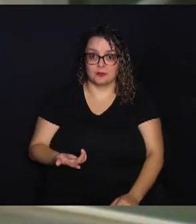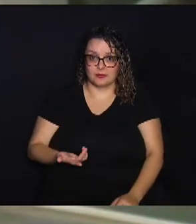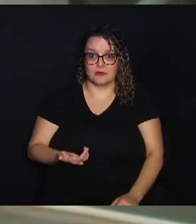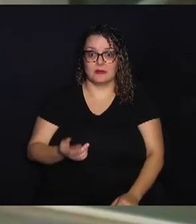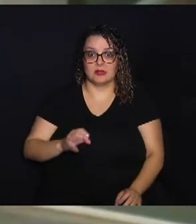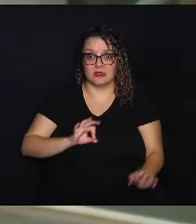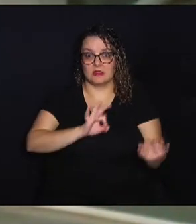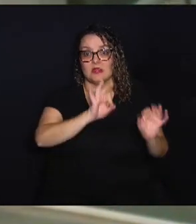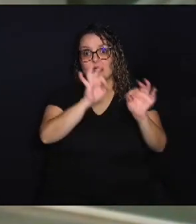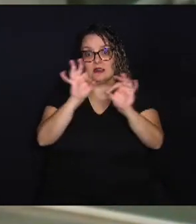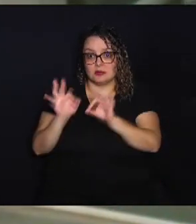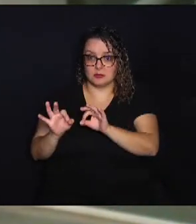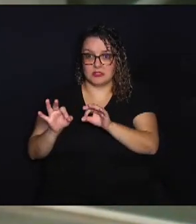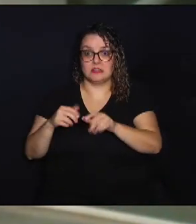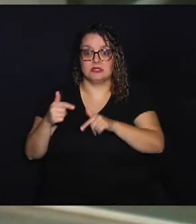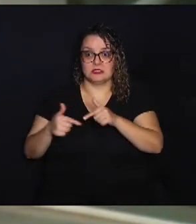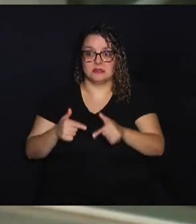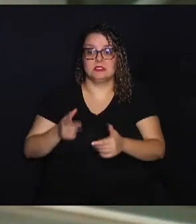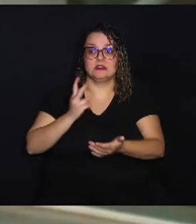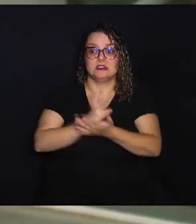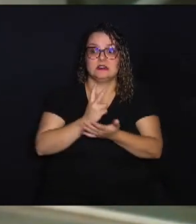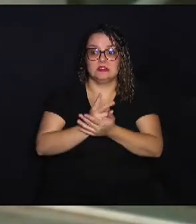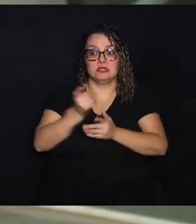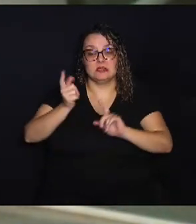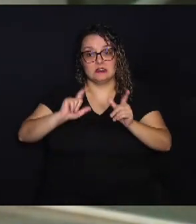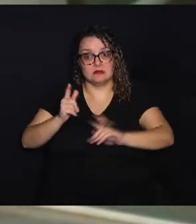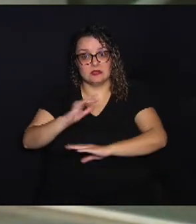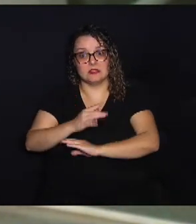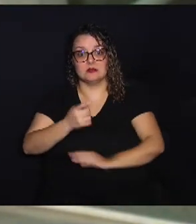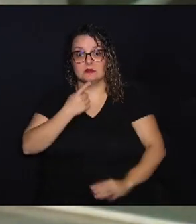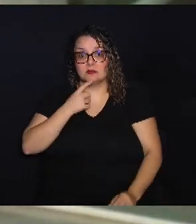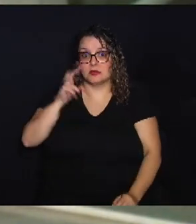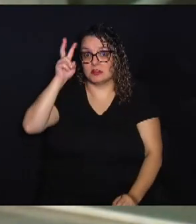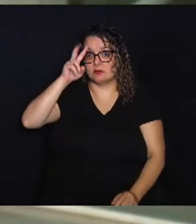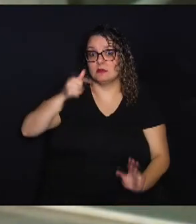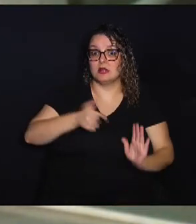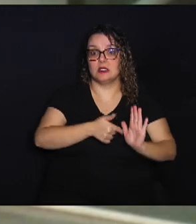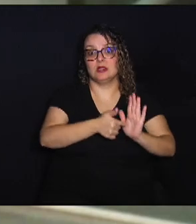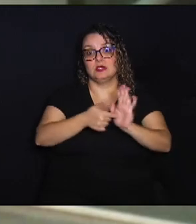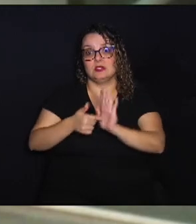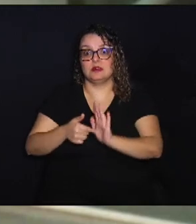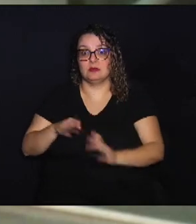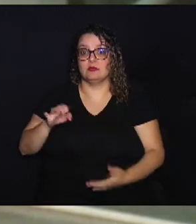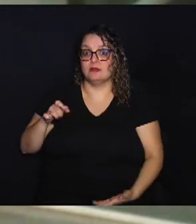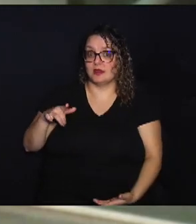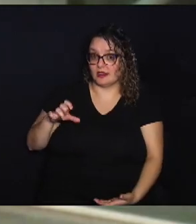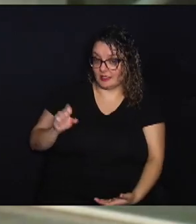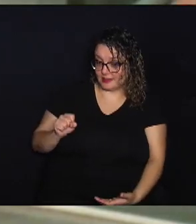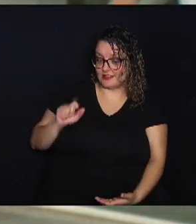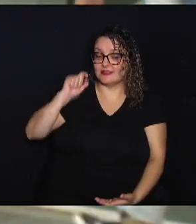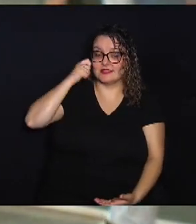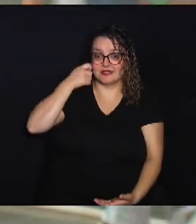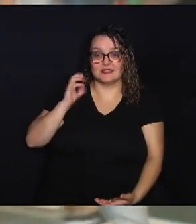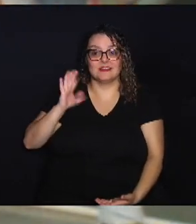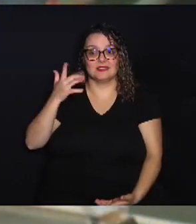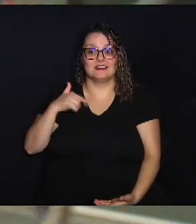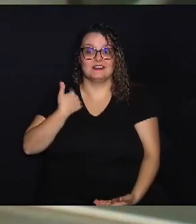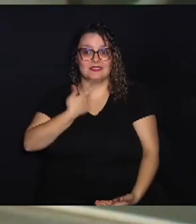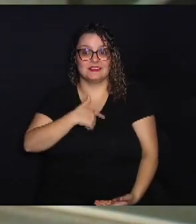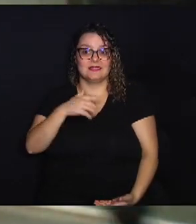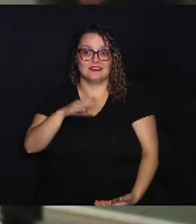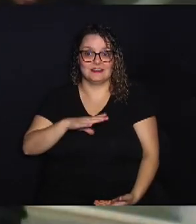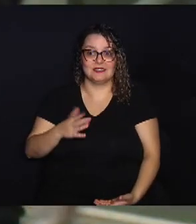trabalho e sempre trazer aqui na TV Câmara Campinas, lembrando que a exposição dos bailes negros que aconteceram aqui na nossa